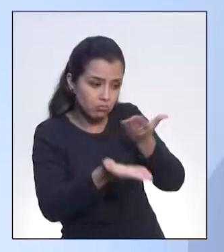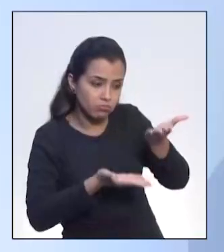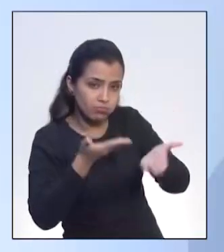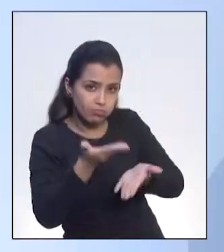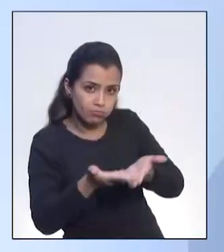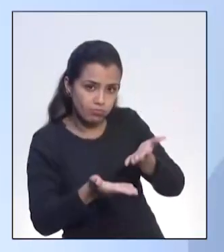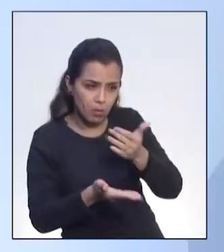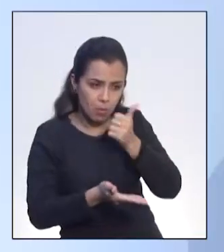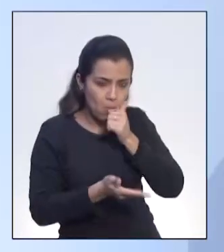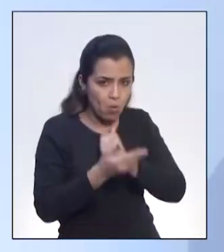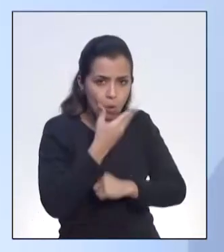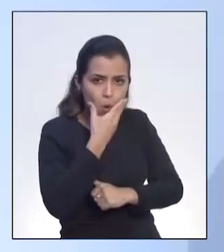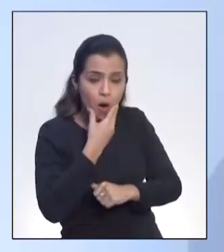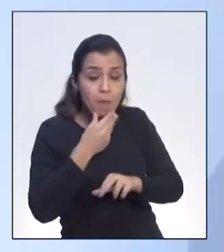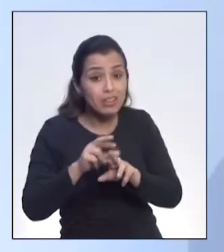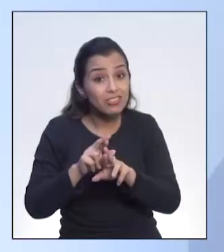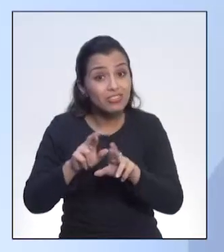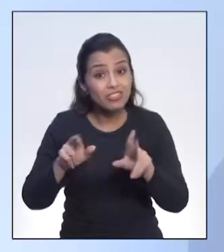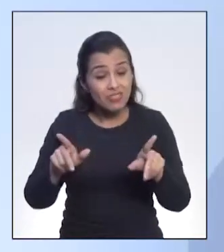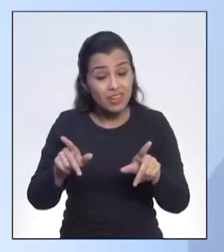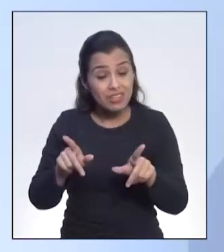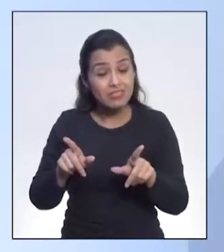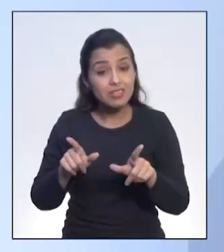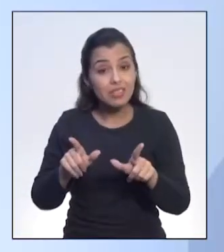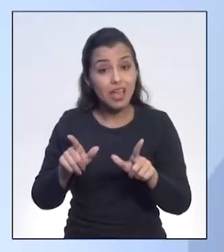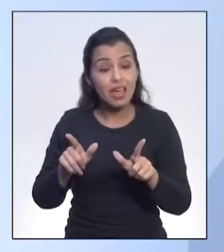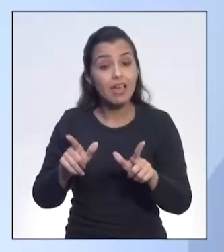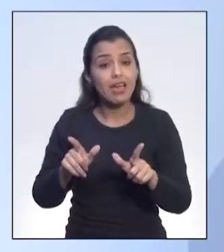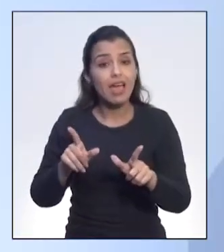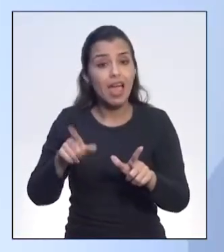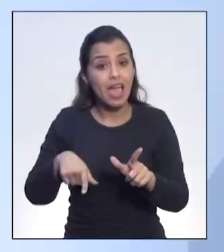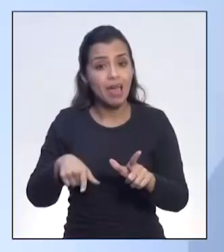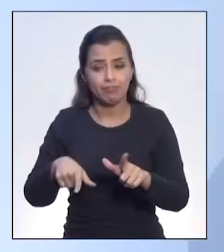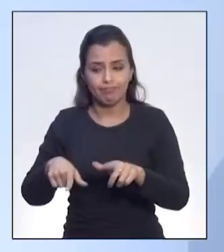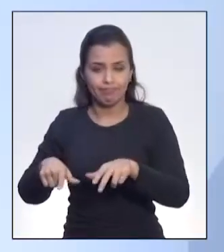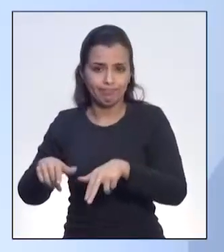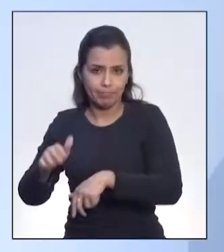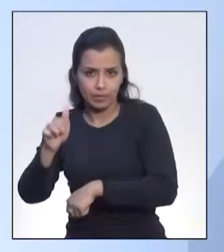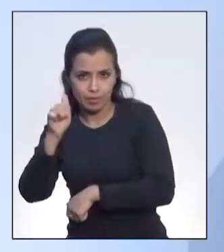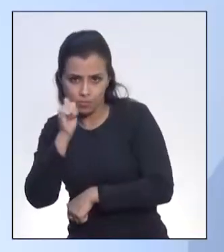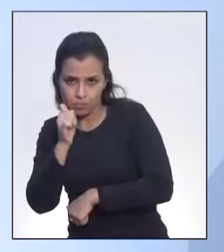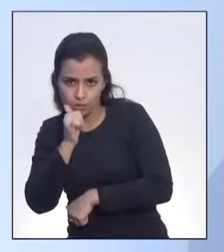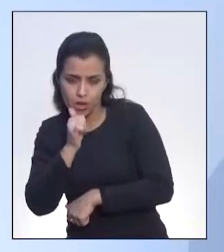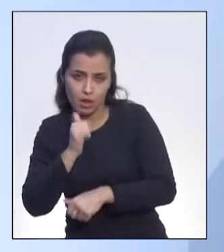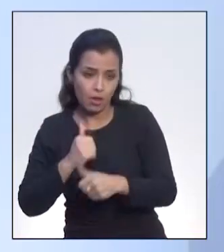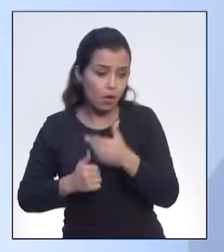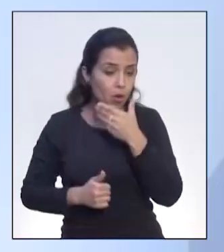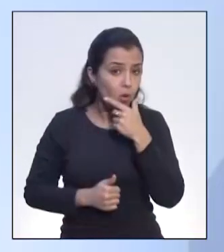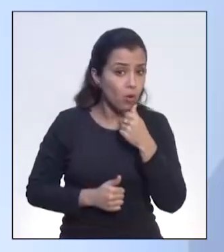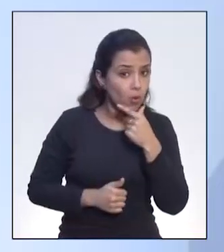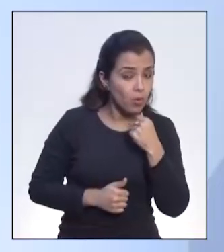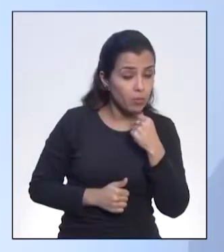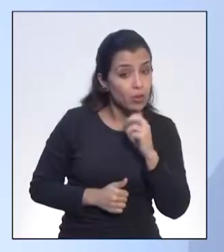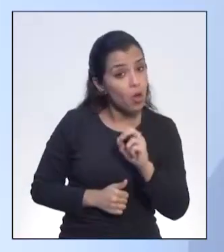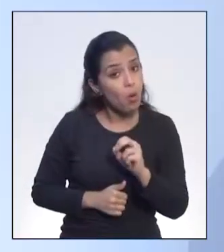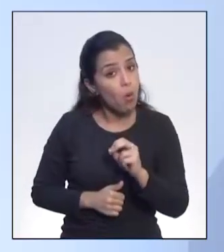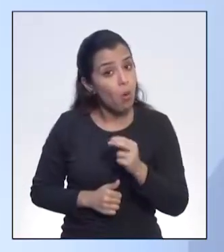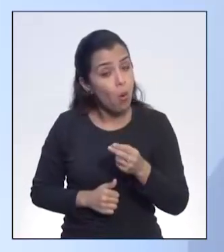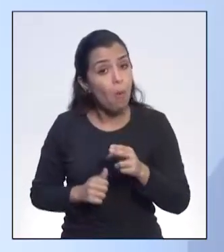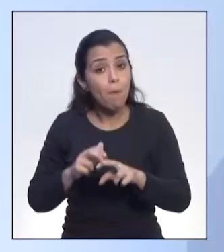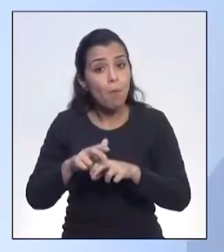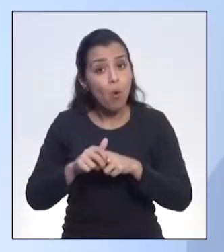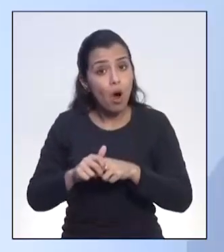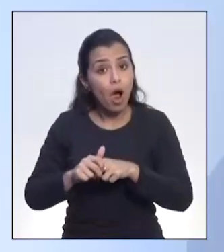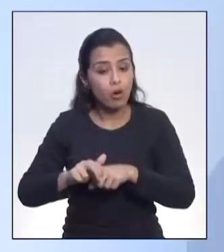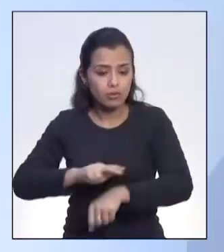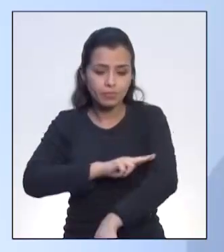mulheres, essa diferença vai se expressar tanto no sexo feminino masculino, quanto no fato da etnia,